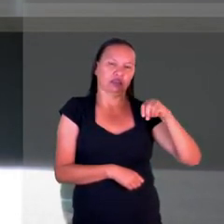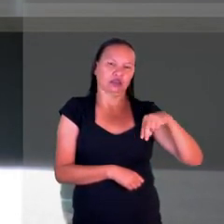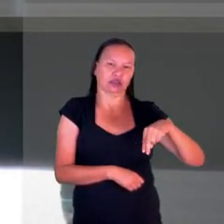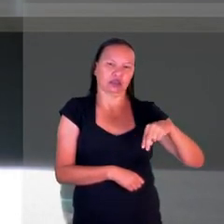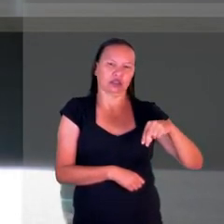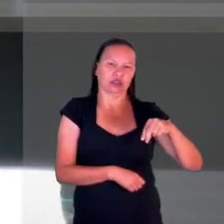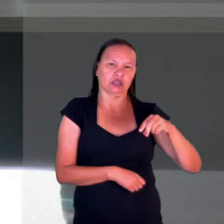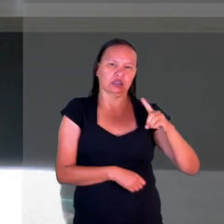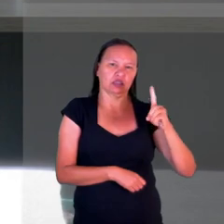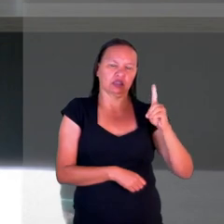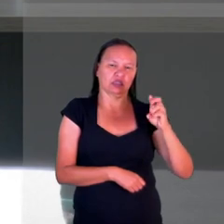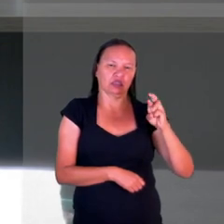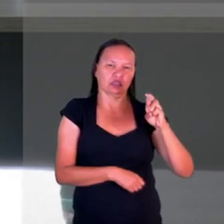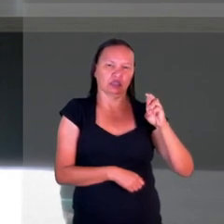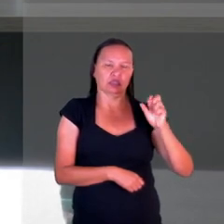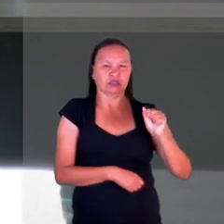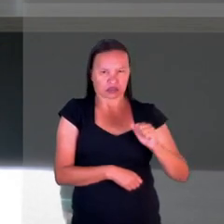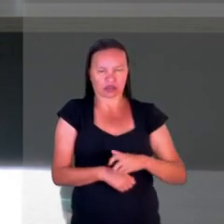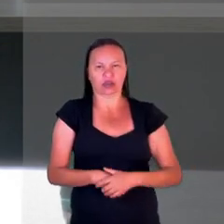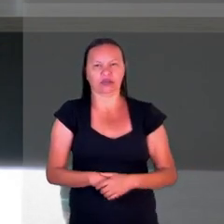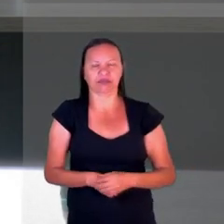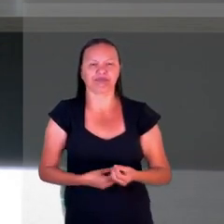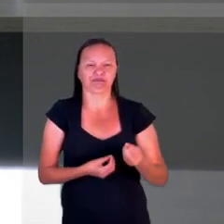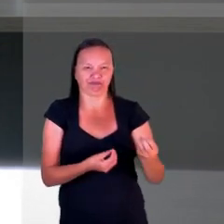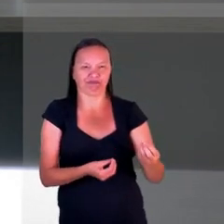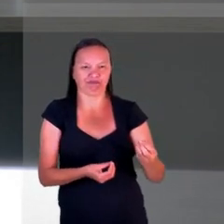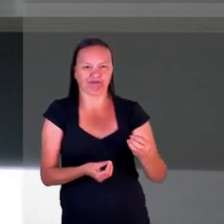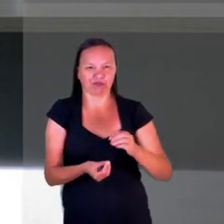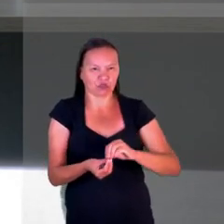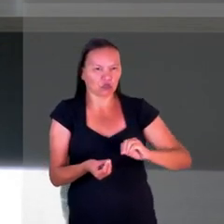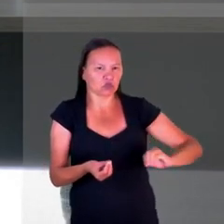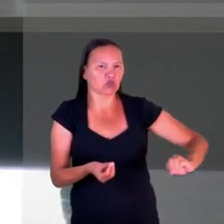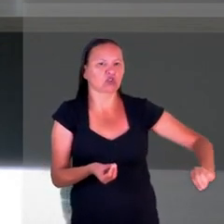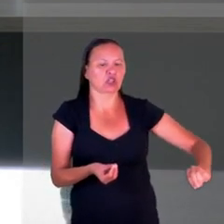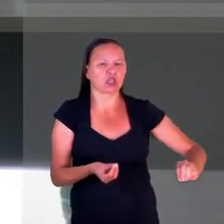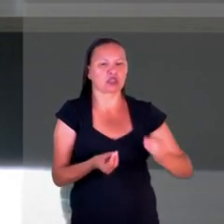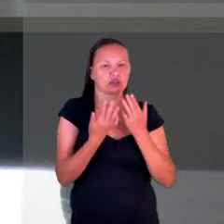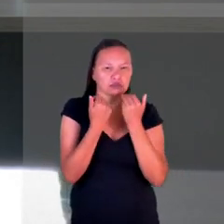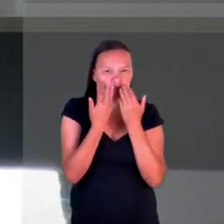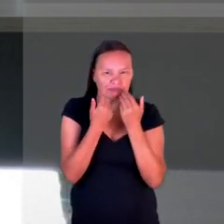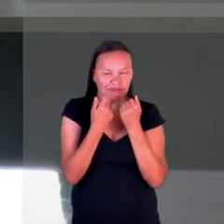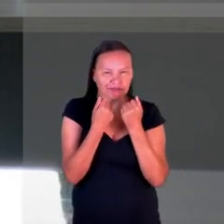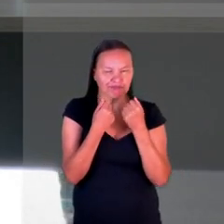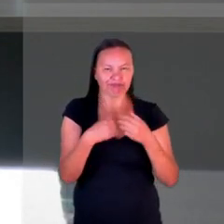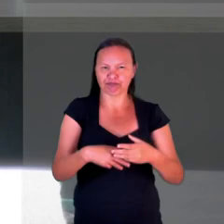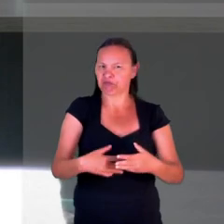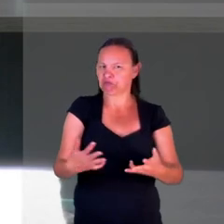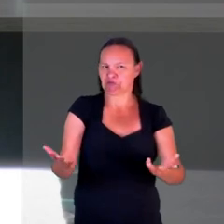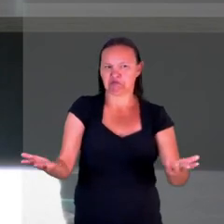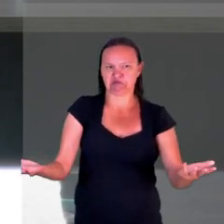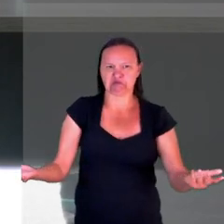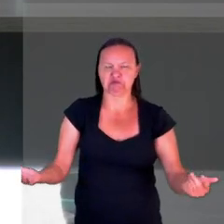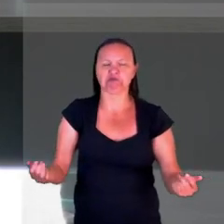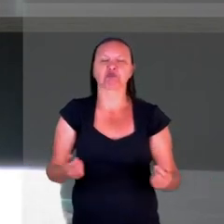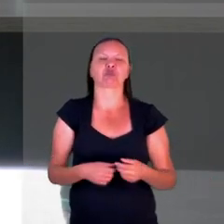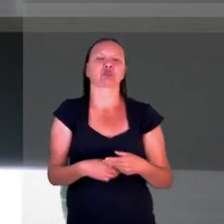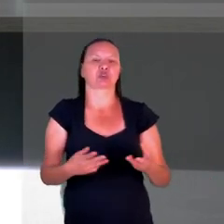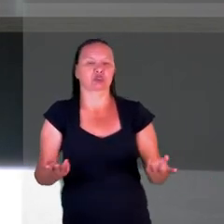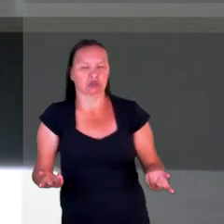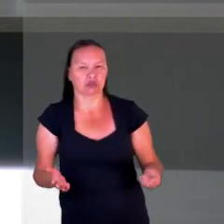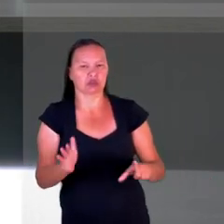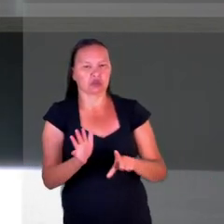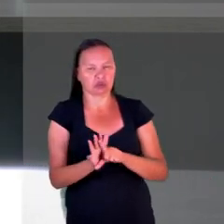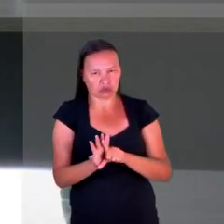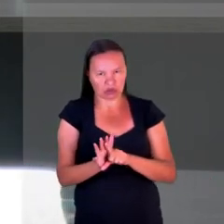de alimentos doações de sobras aleatórias sem regularidade como nos